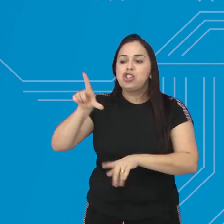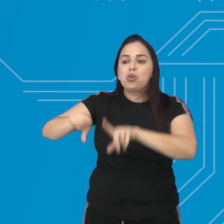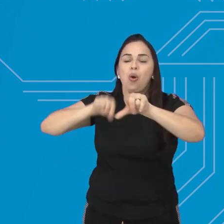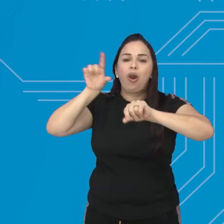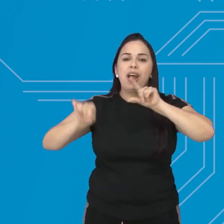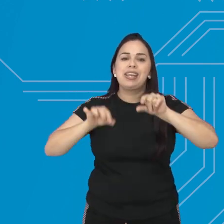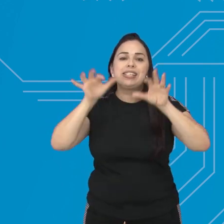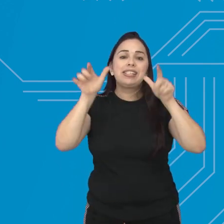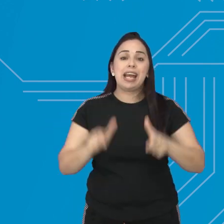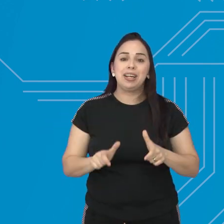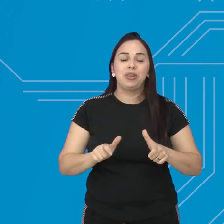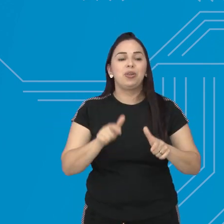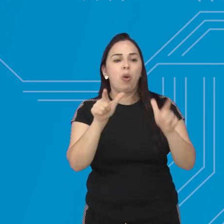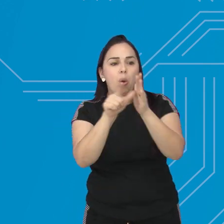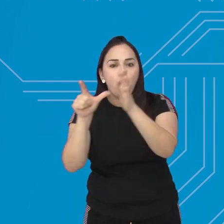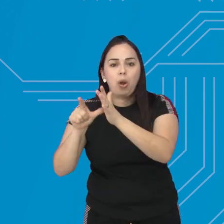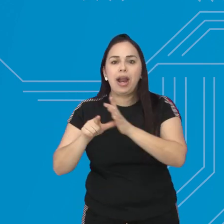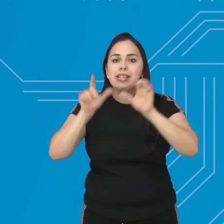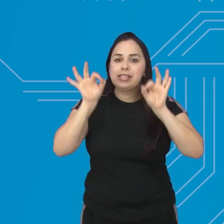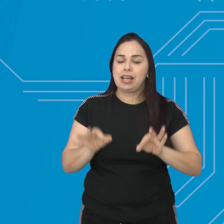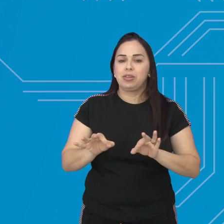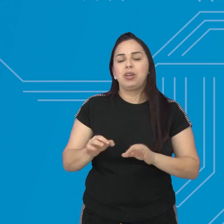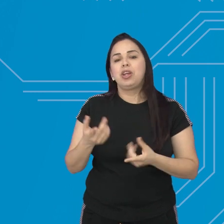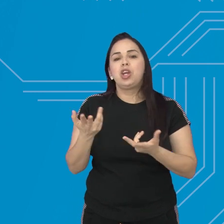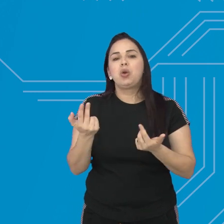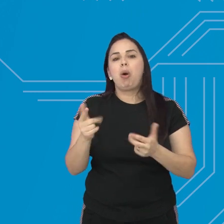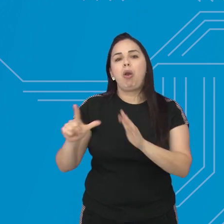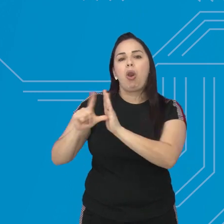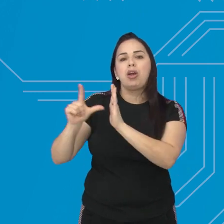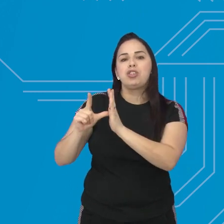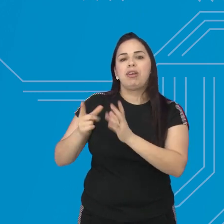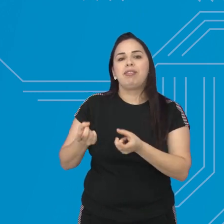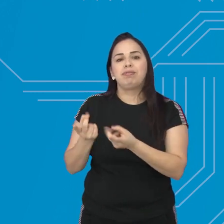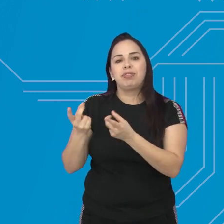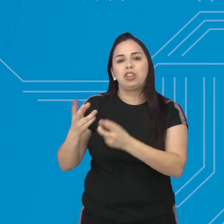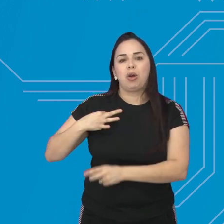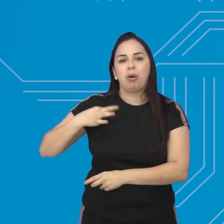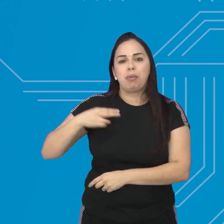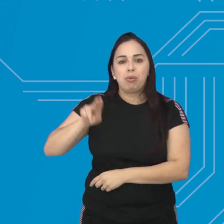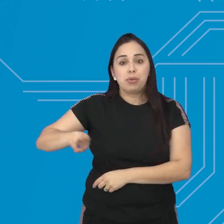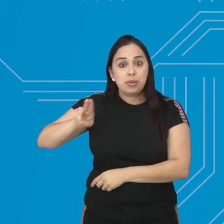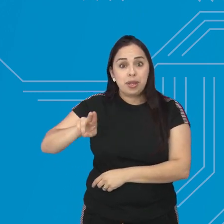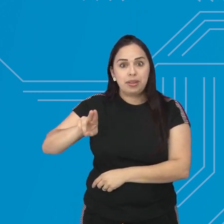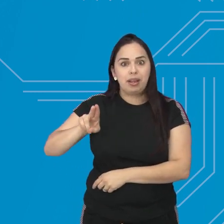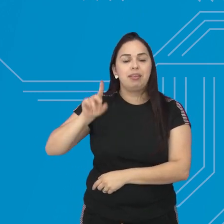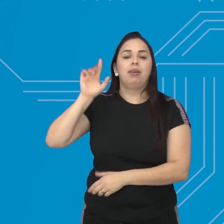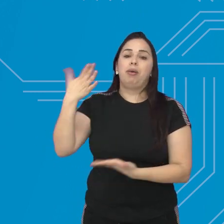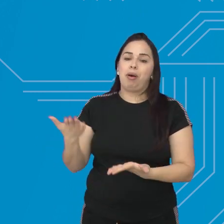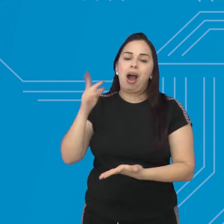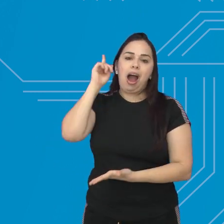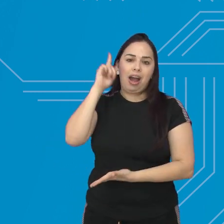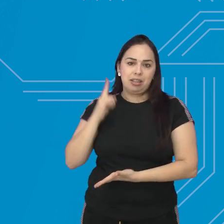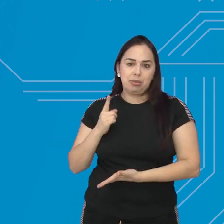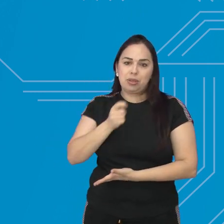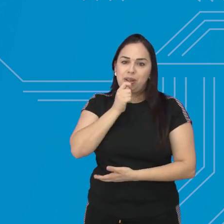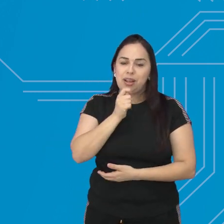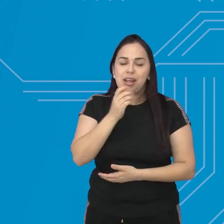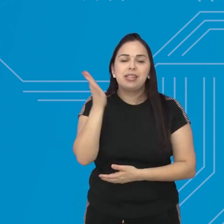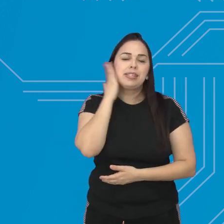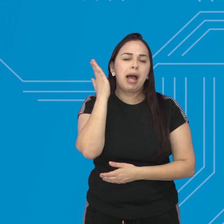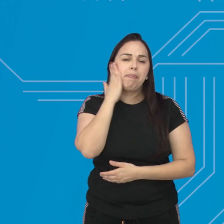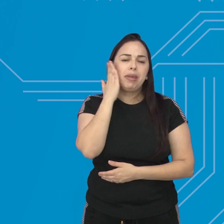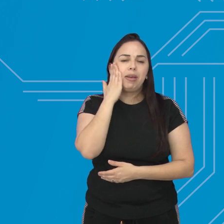claro, escolher as peças certas nos locais certos, como os brechós. E a nossa repórter Tamires Vick, que conhece bem o